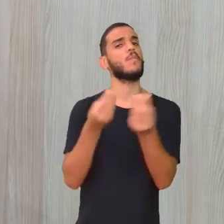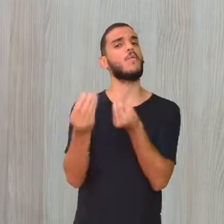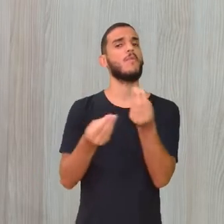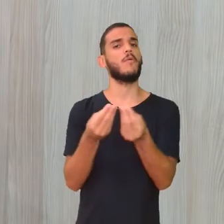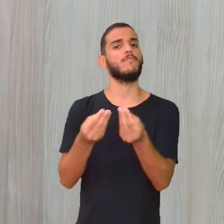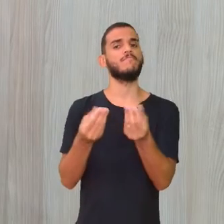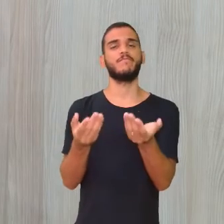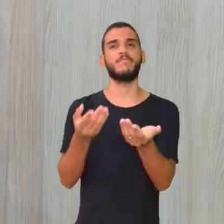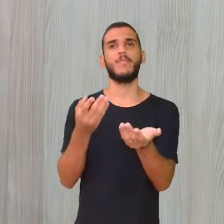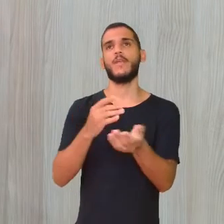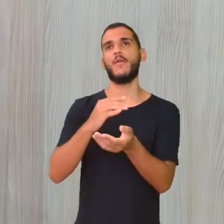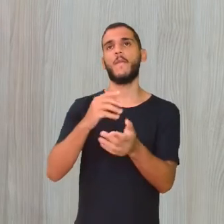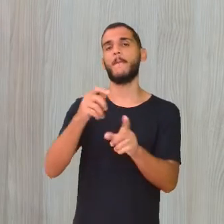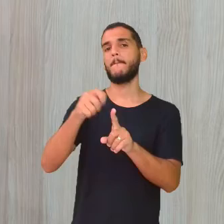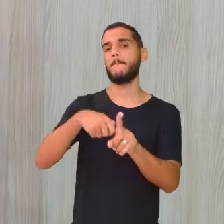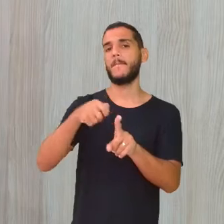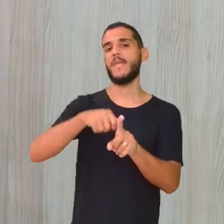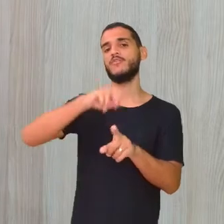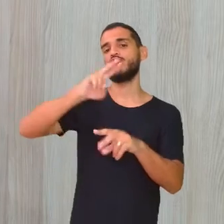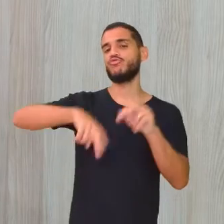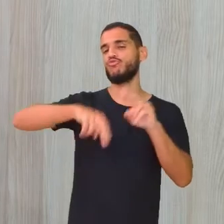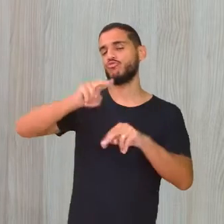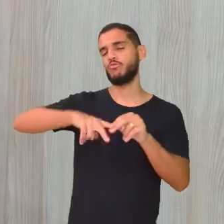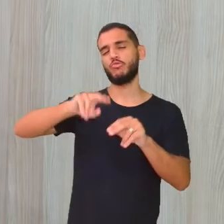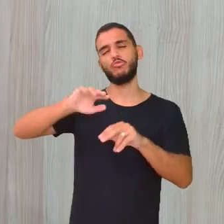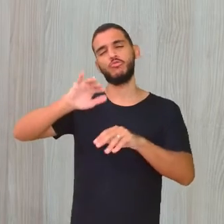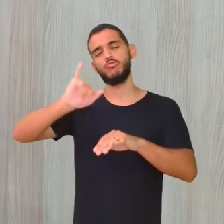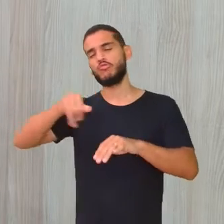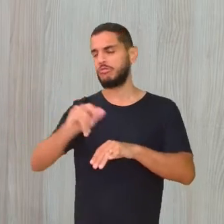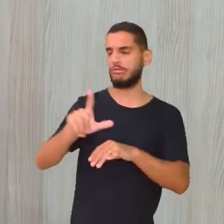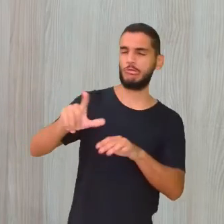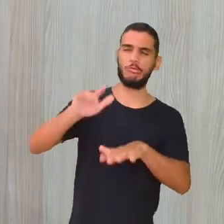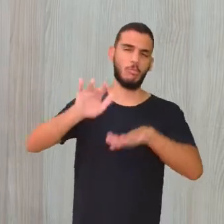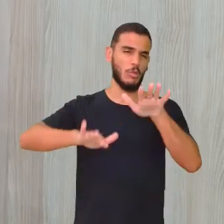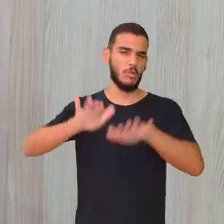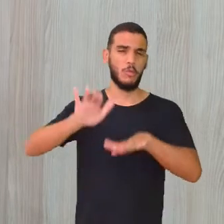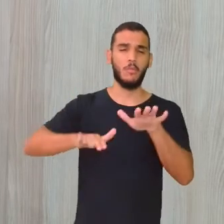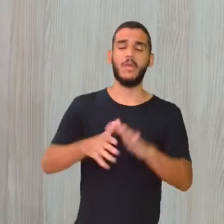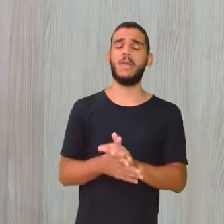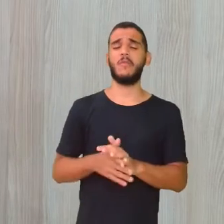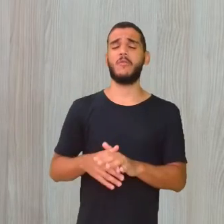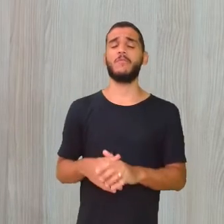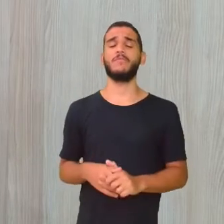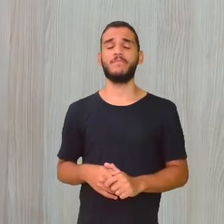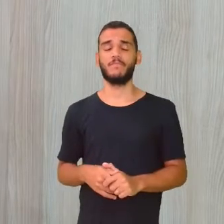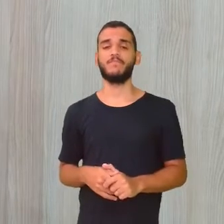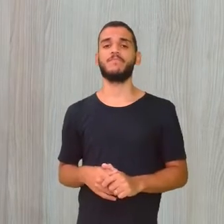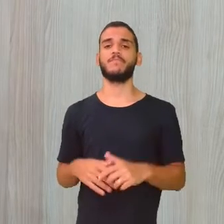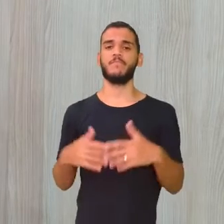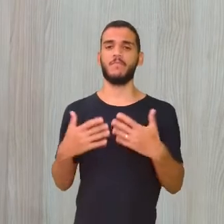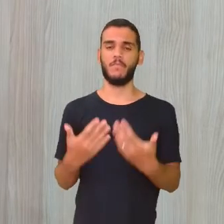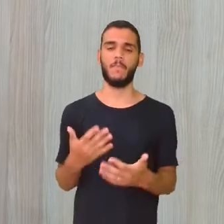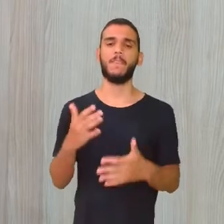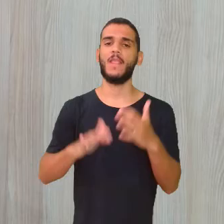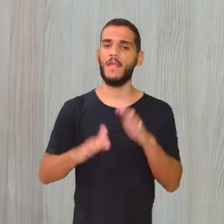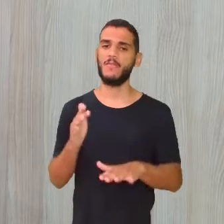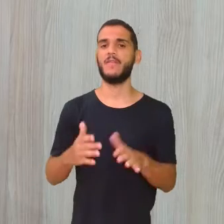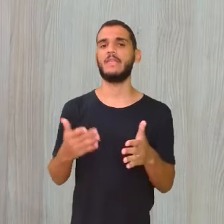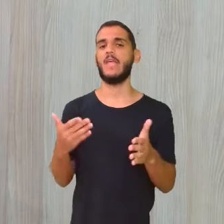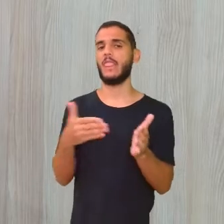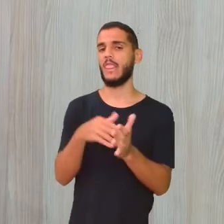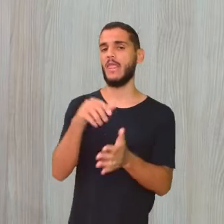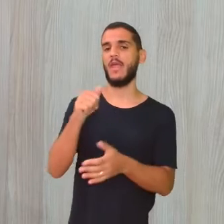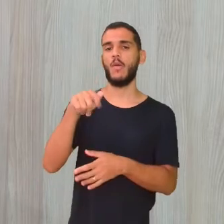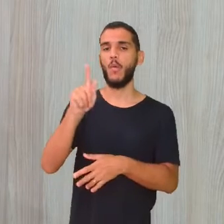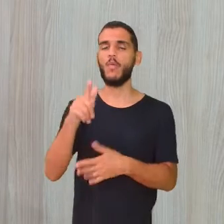No meio do ano, né, professora? Junho, julho, né? Junho, julho, final de junho, né? Julho, às vezes pega agosto, vai